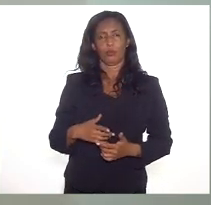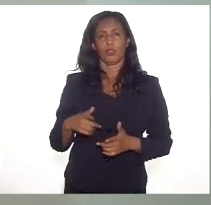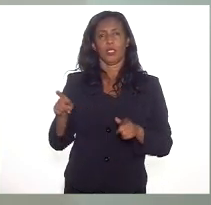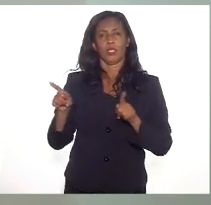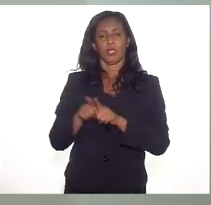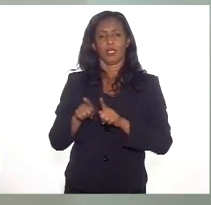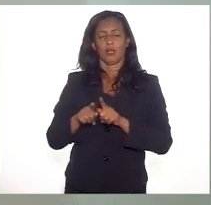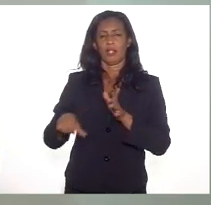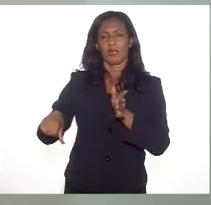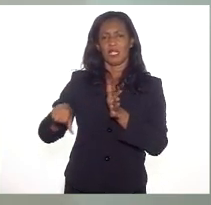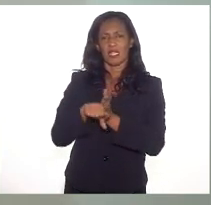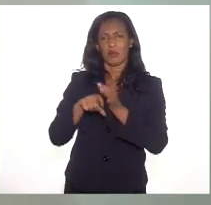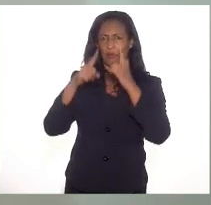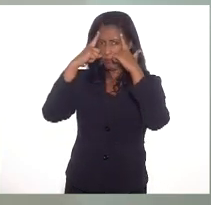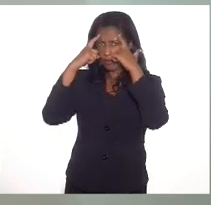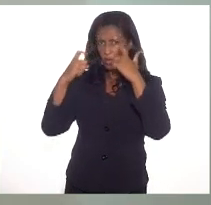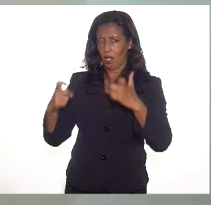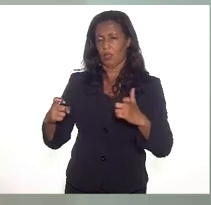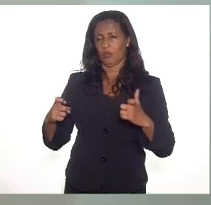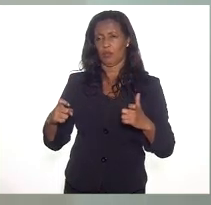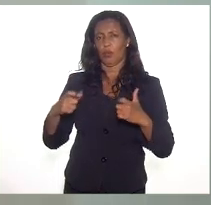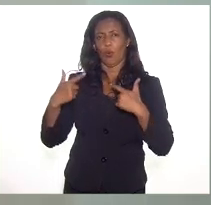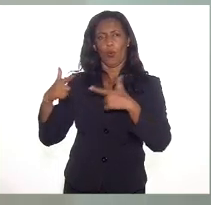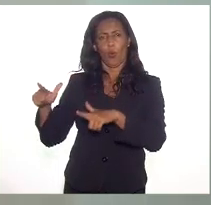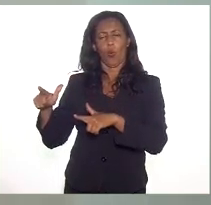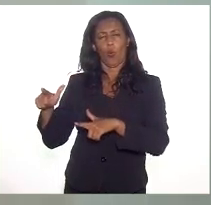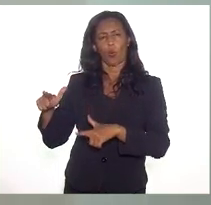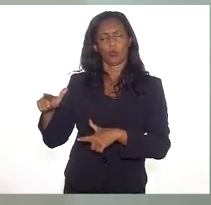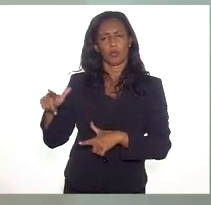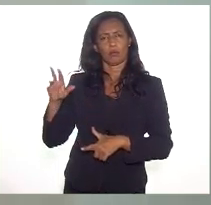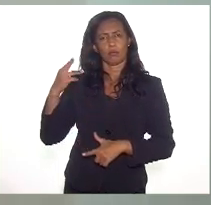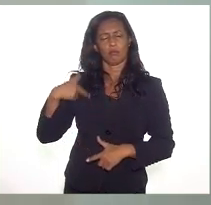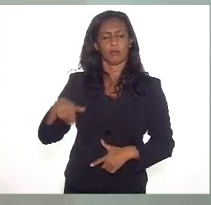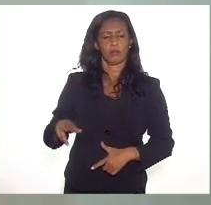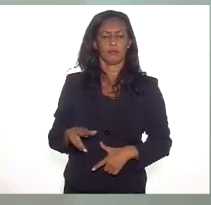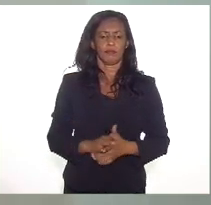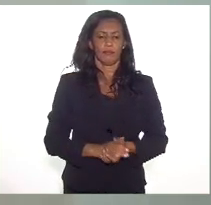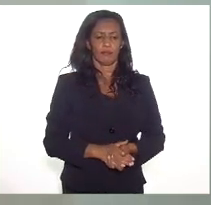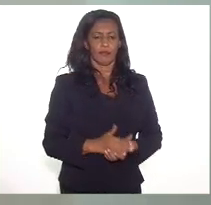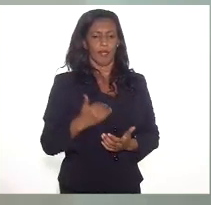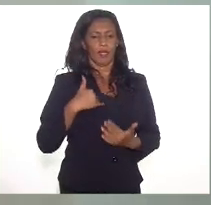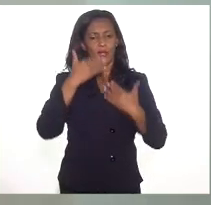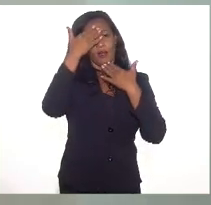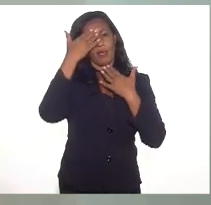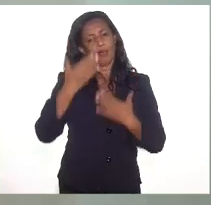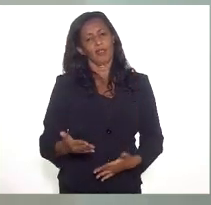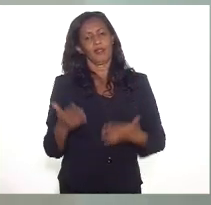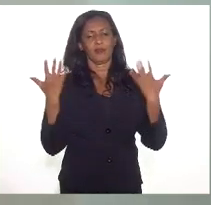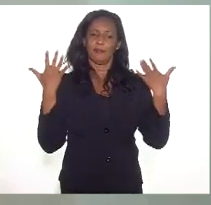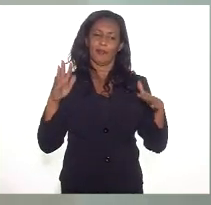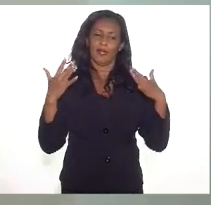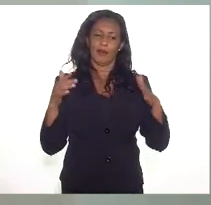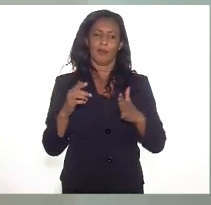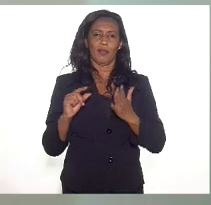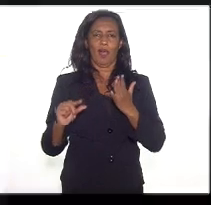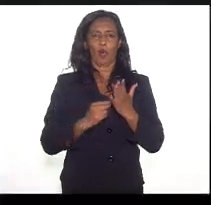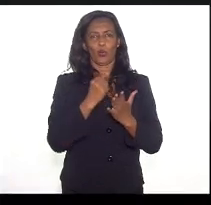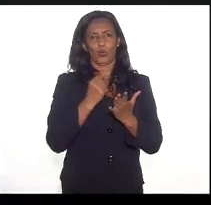violentos contra as discriminações. Eram essas as minhas considerações, presidente. Agradeço e parabenizo aos